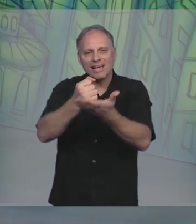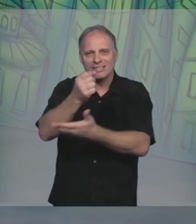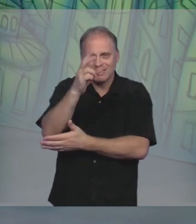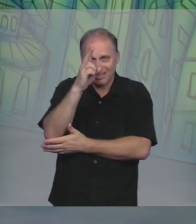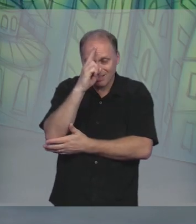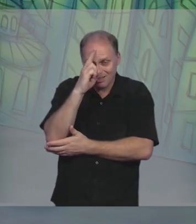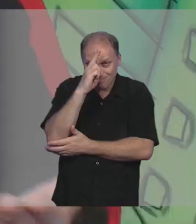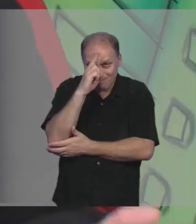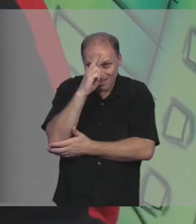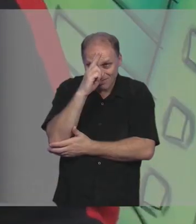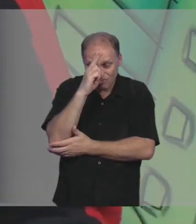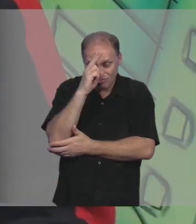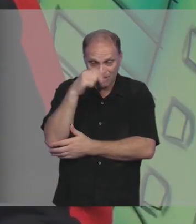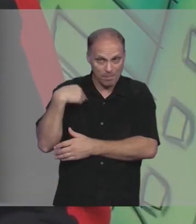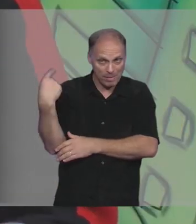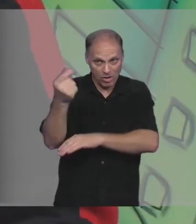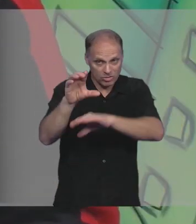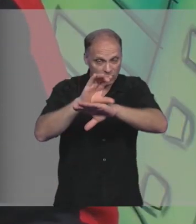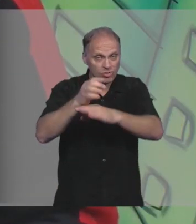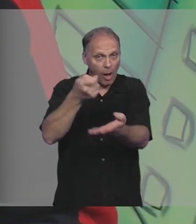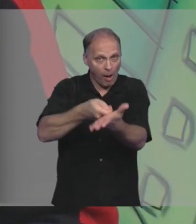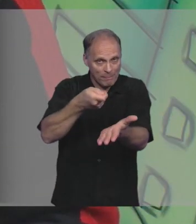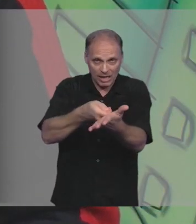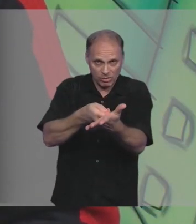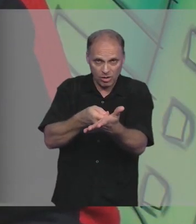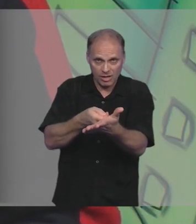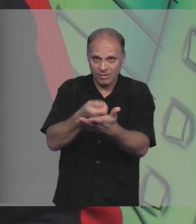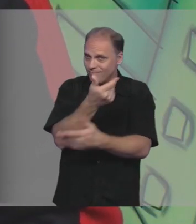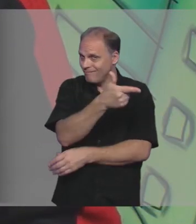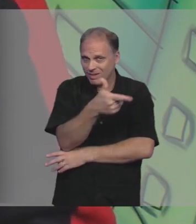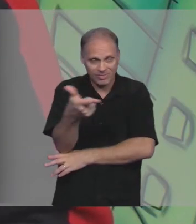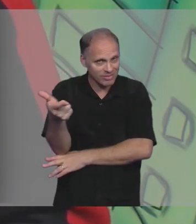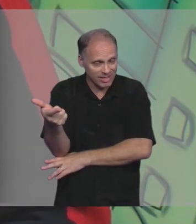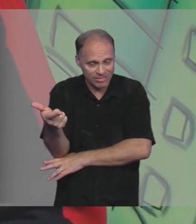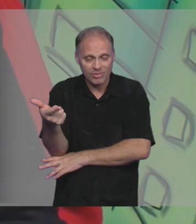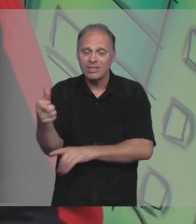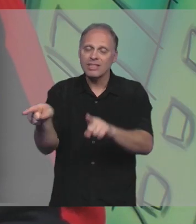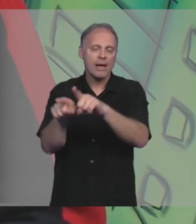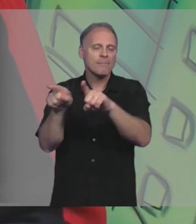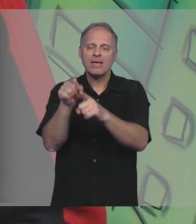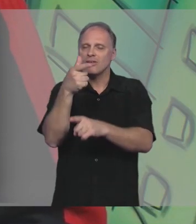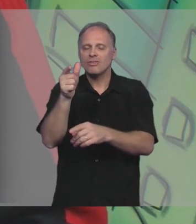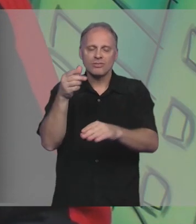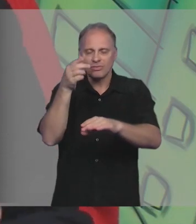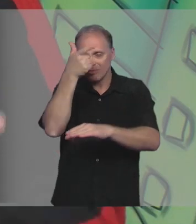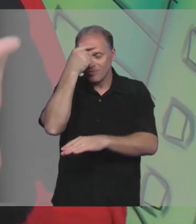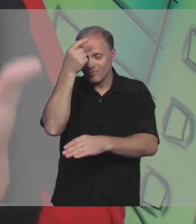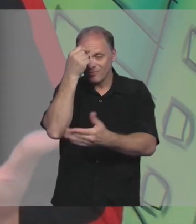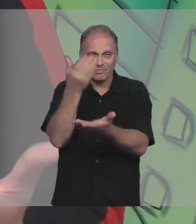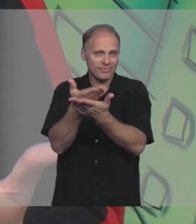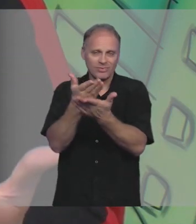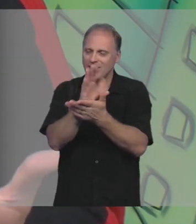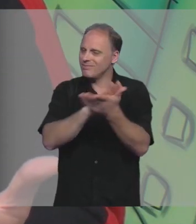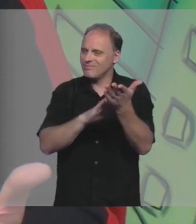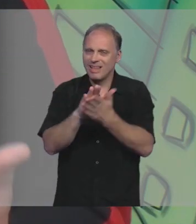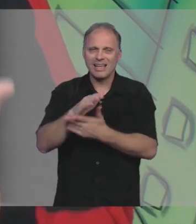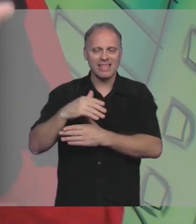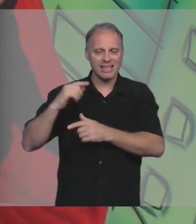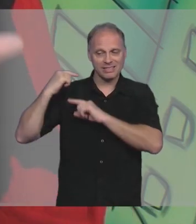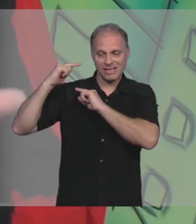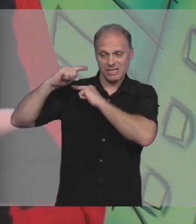médio, que é, pela nossa Constituição, obrigatória, tá? E não estão acessando a universidade. Essa geração